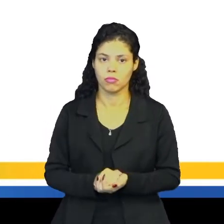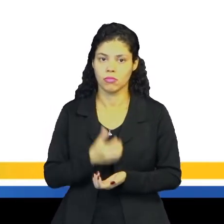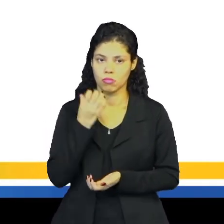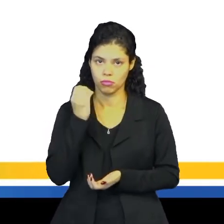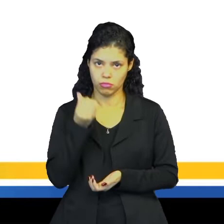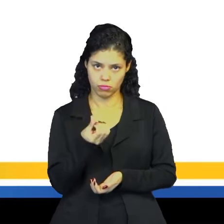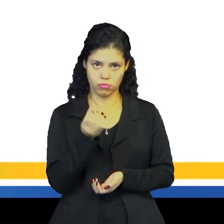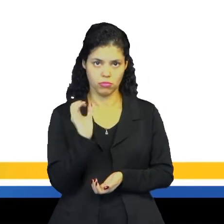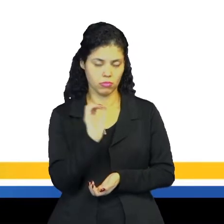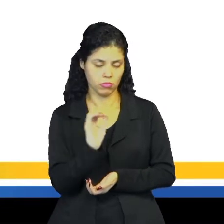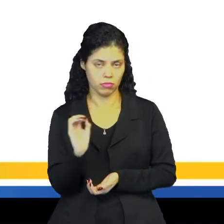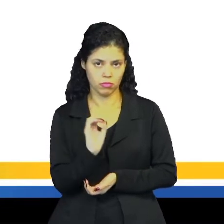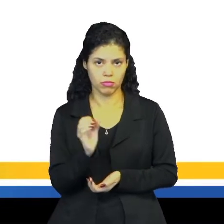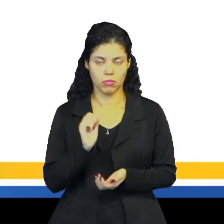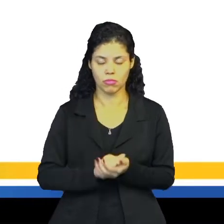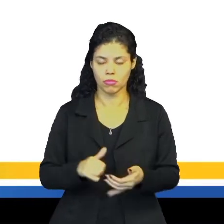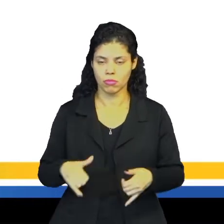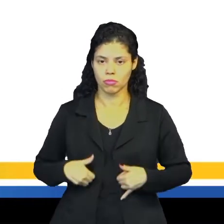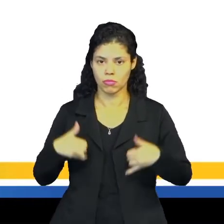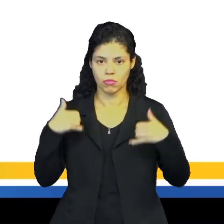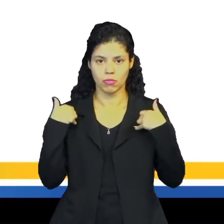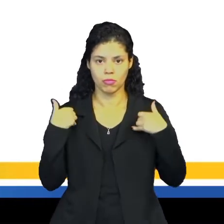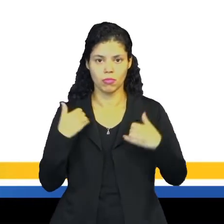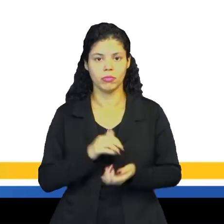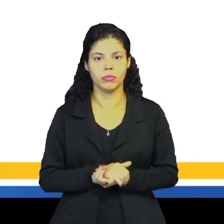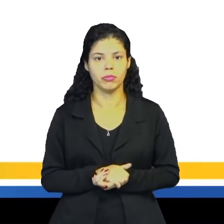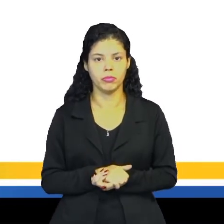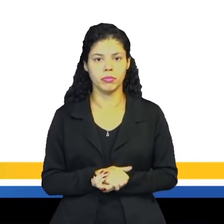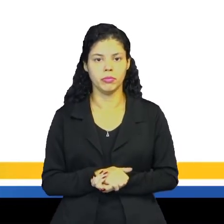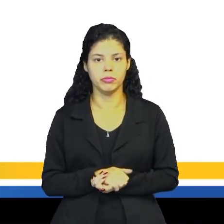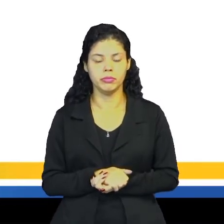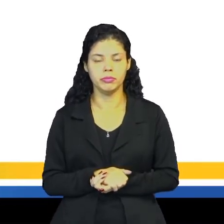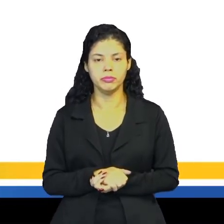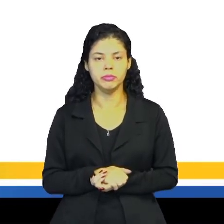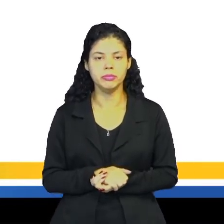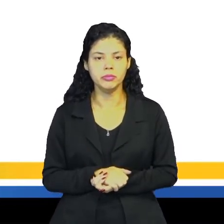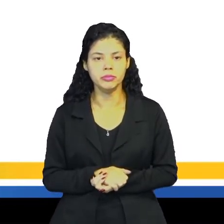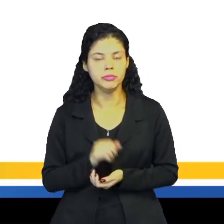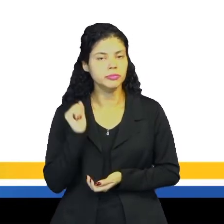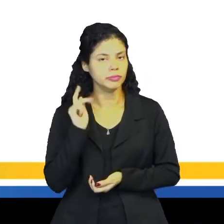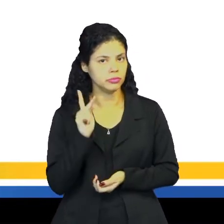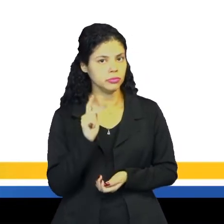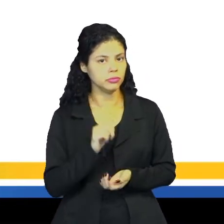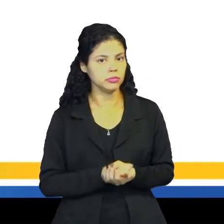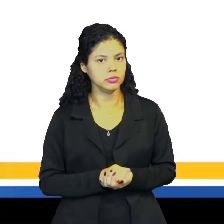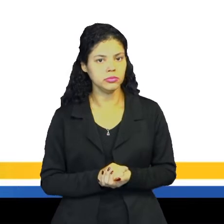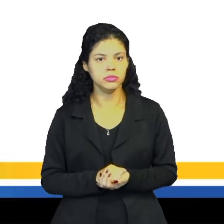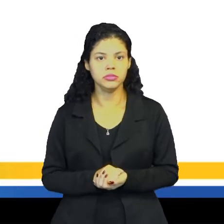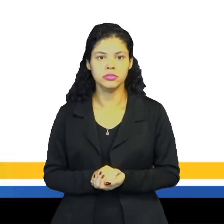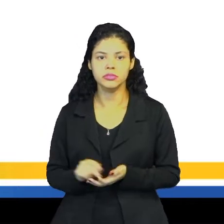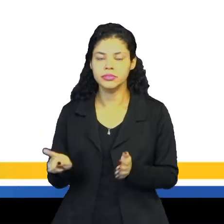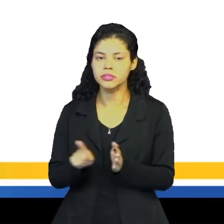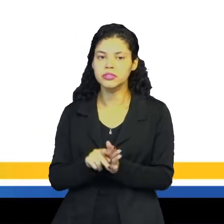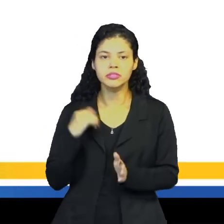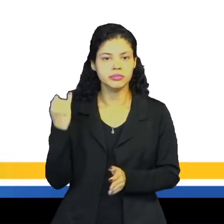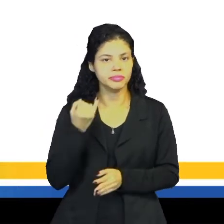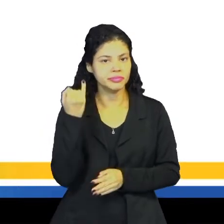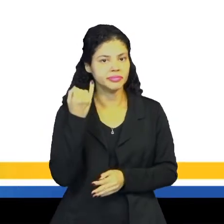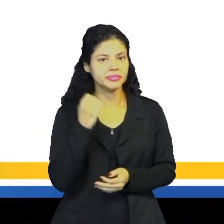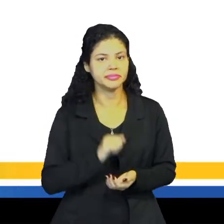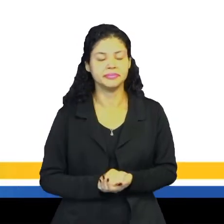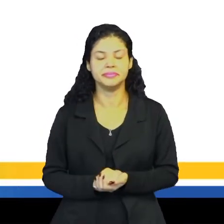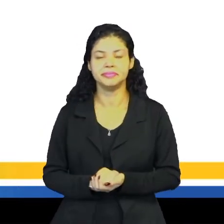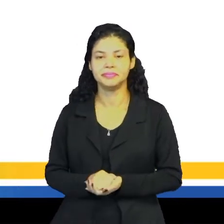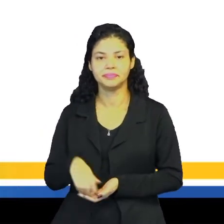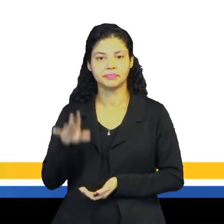October 6. O aniversário da minha mãe é no dia 6 de outubro, ok? Um dia específico, on